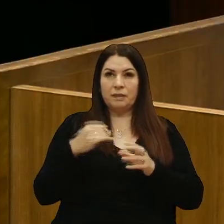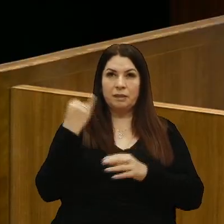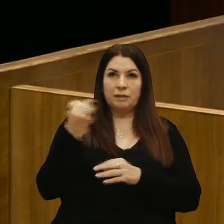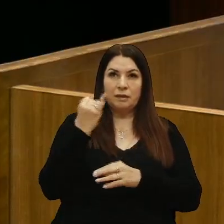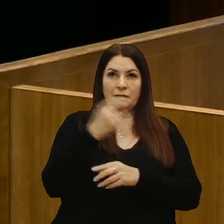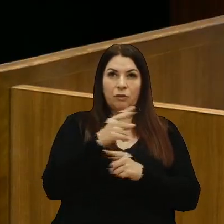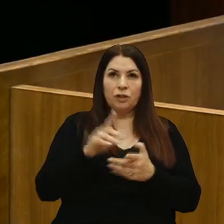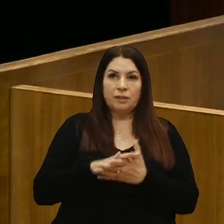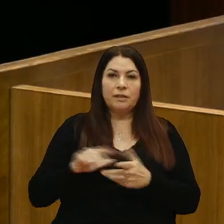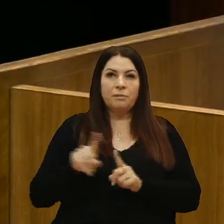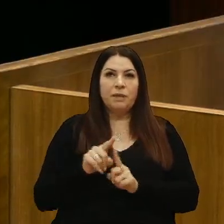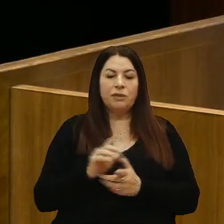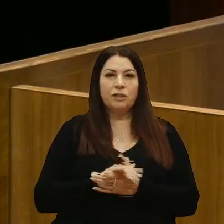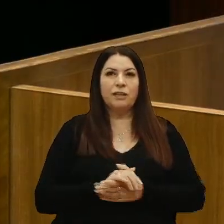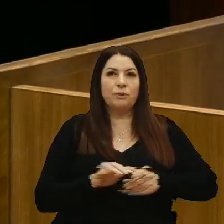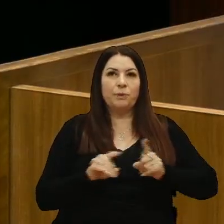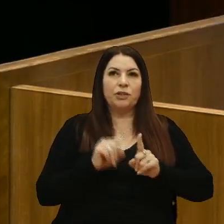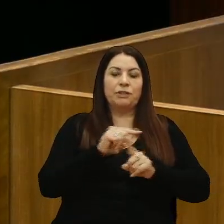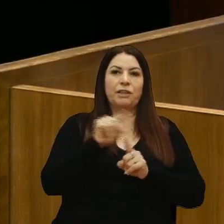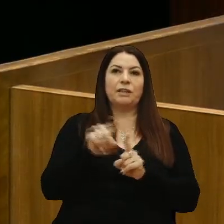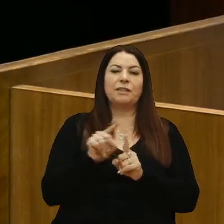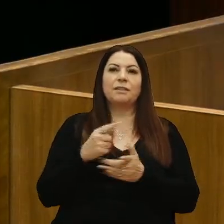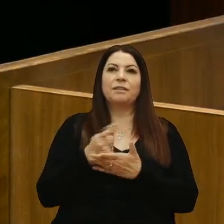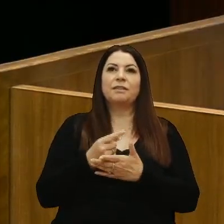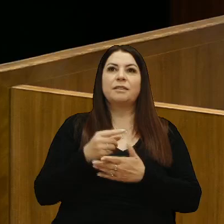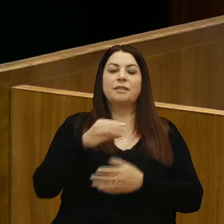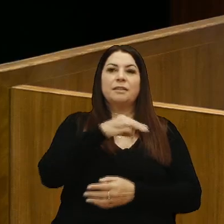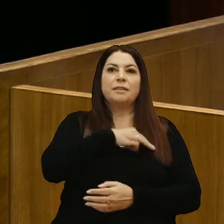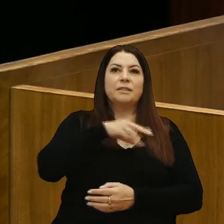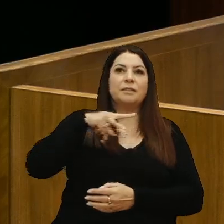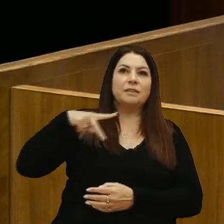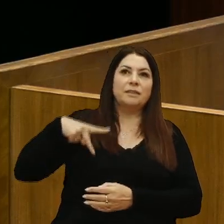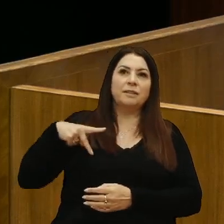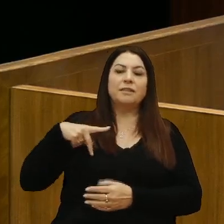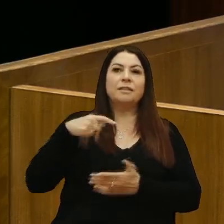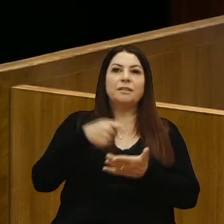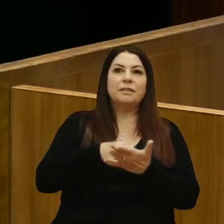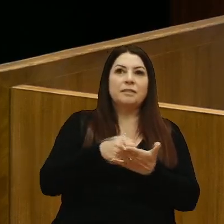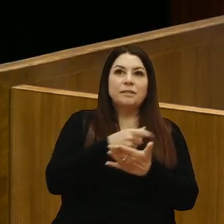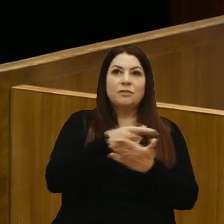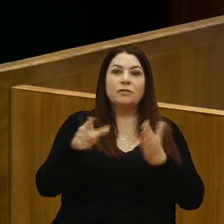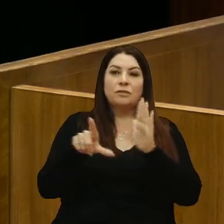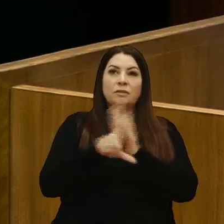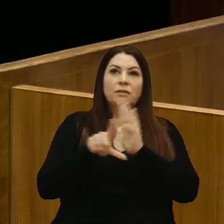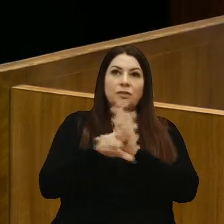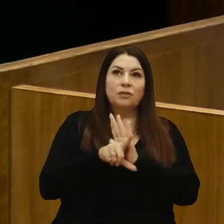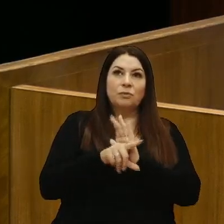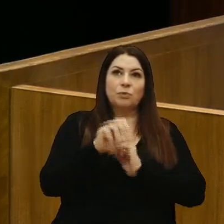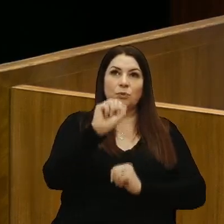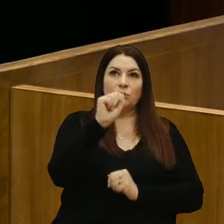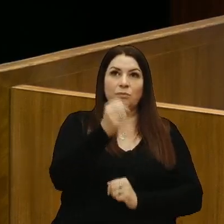importante projeto, eu vou ir até o Ministério Público exigir que a lei número